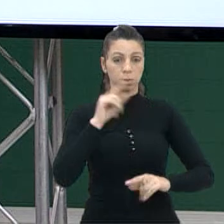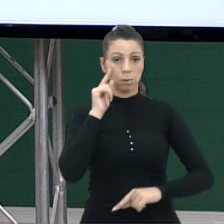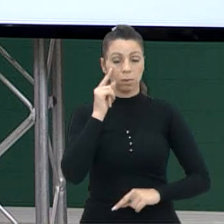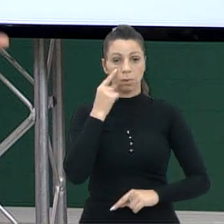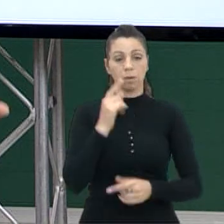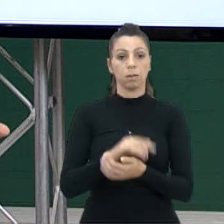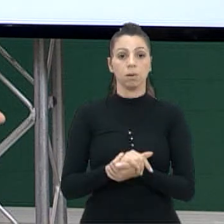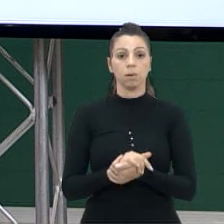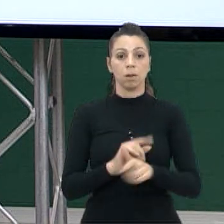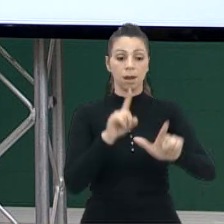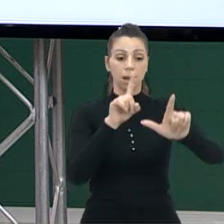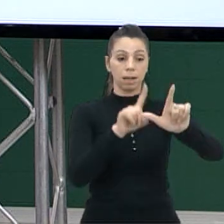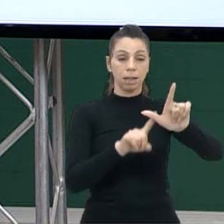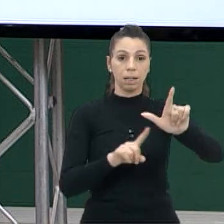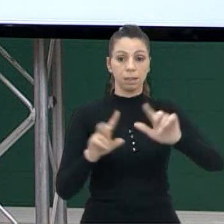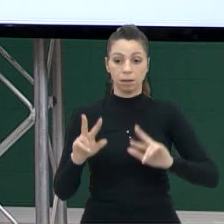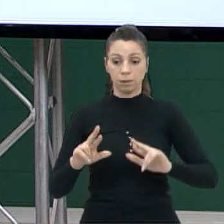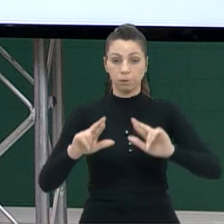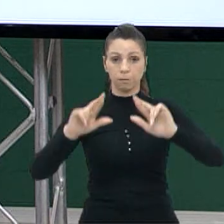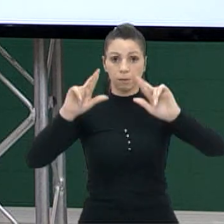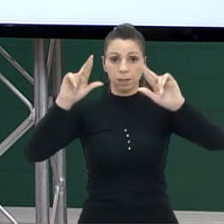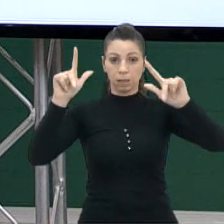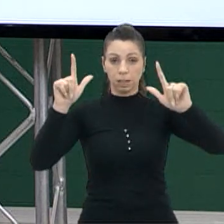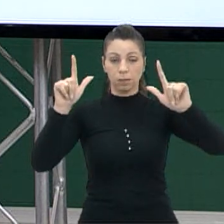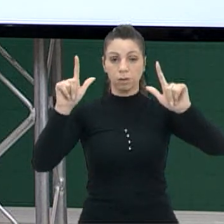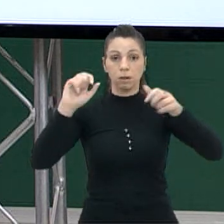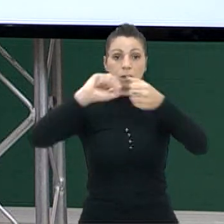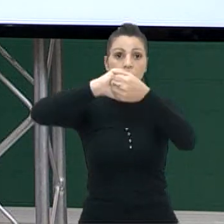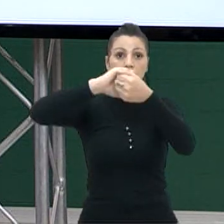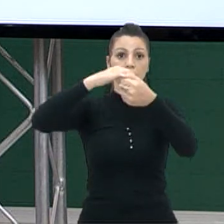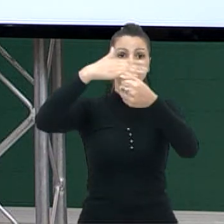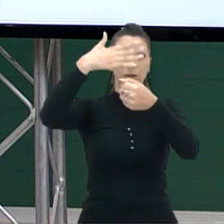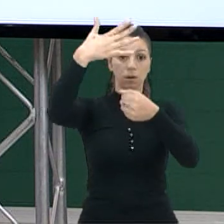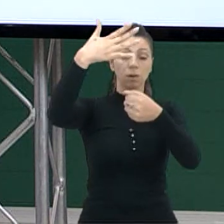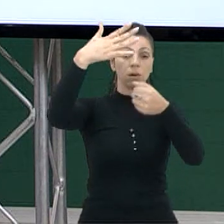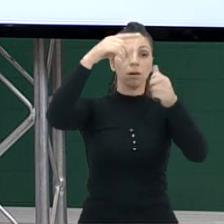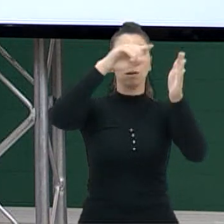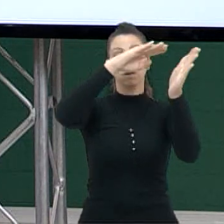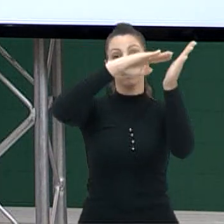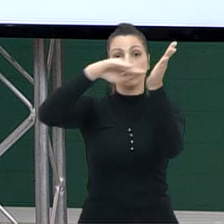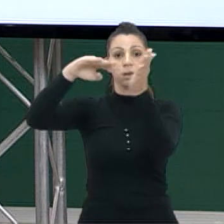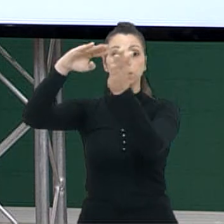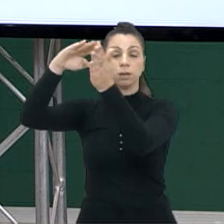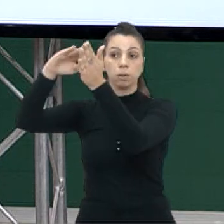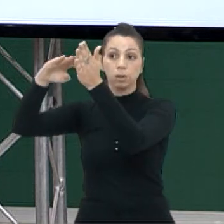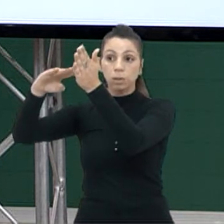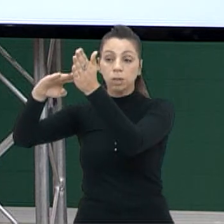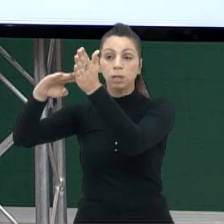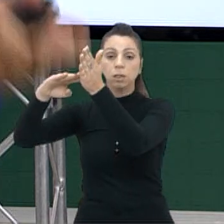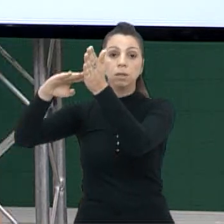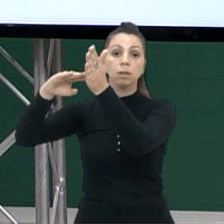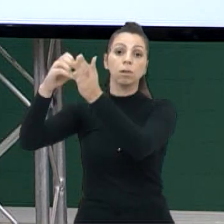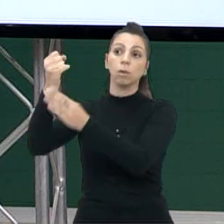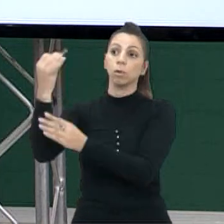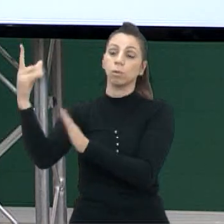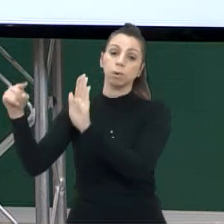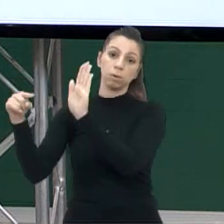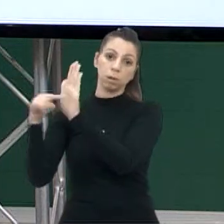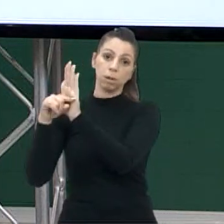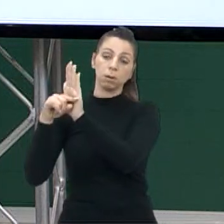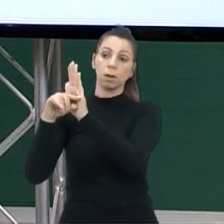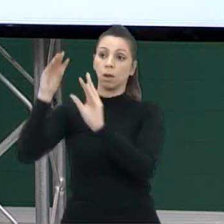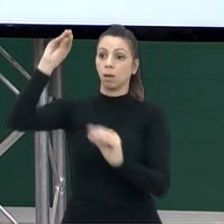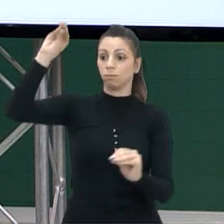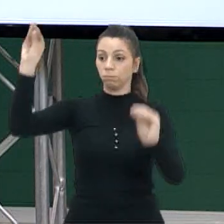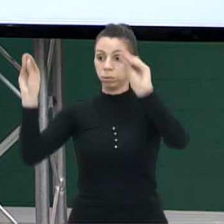letra é diferente no divisor e quando a subtração dos expoentes das letras iguais der um número negativo. Aí essa letra vai para o